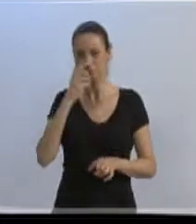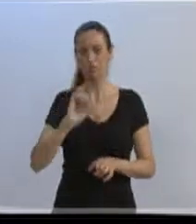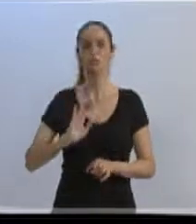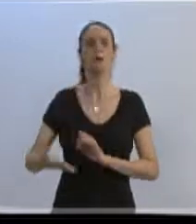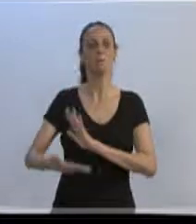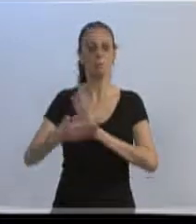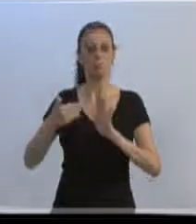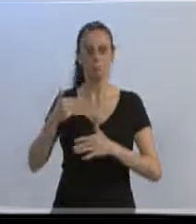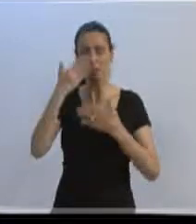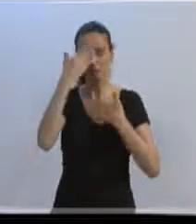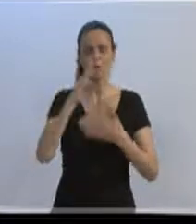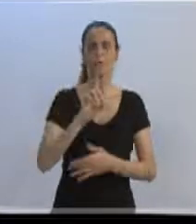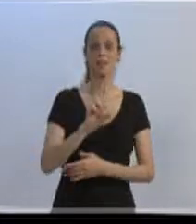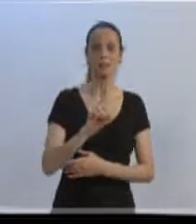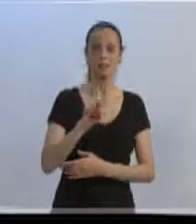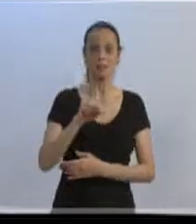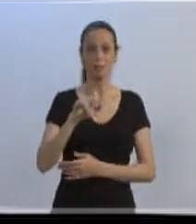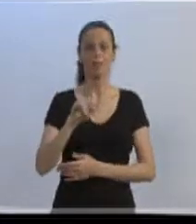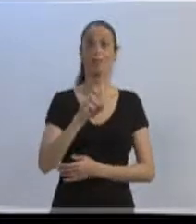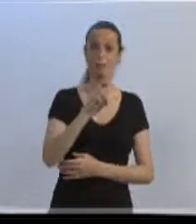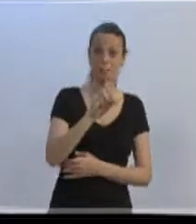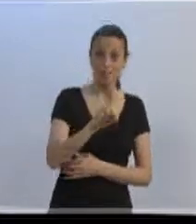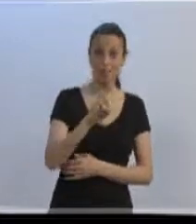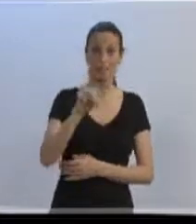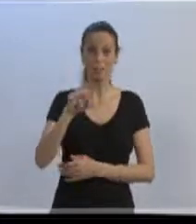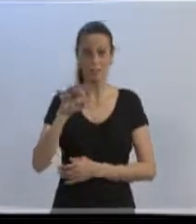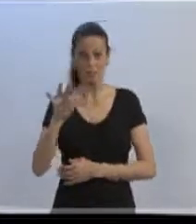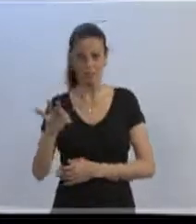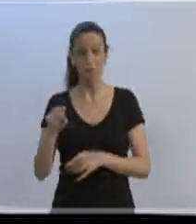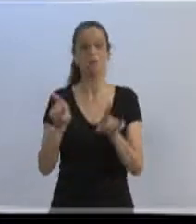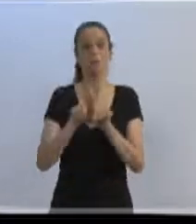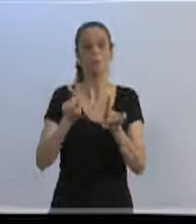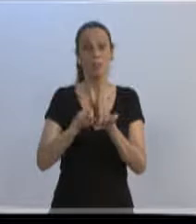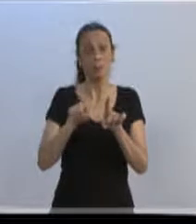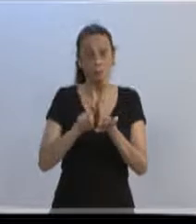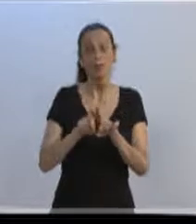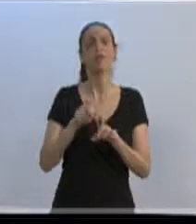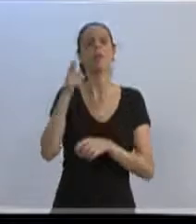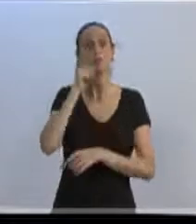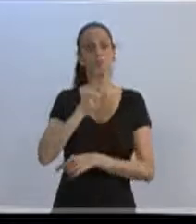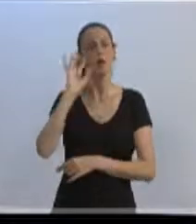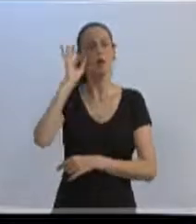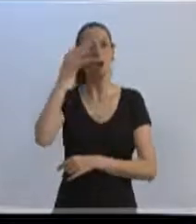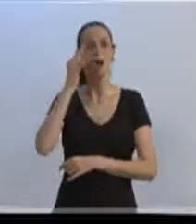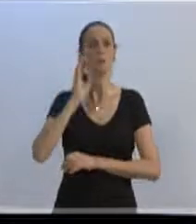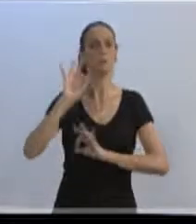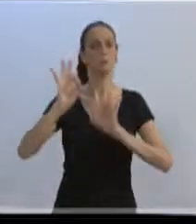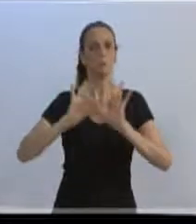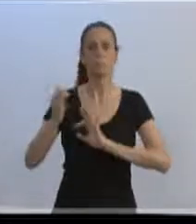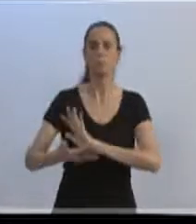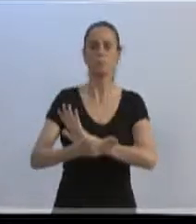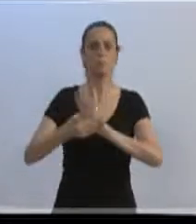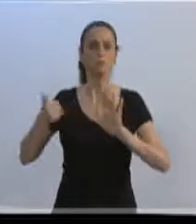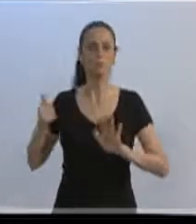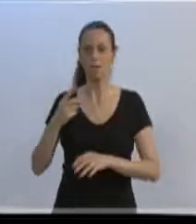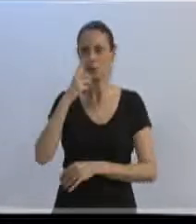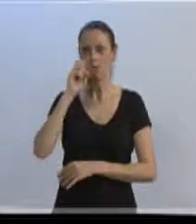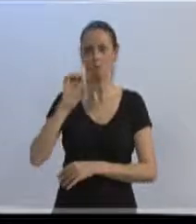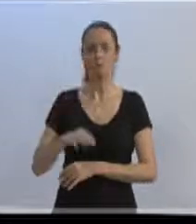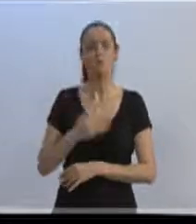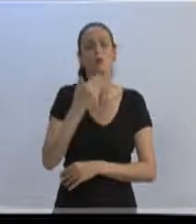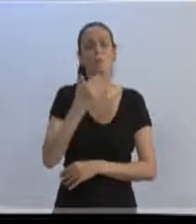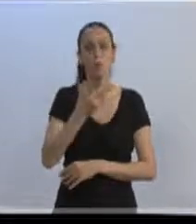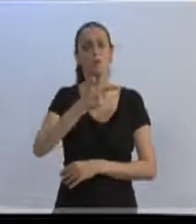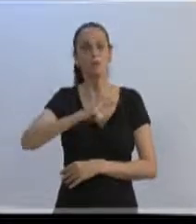agradecer o denit ao executivo que articularam rapidamente a ajuda desse lixo e eu só peço